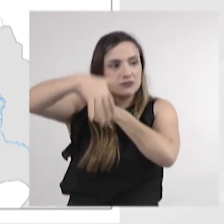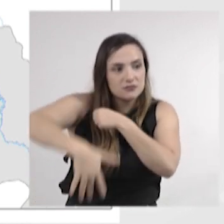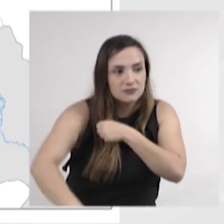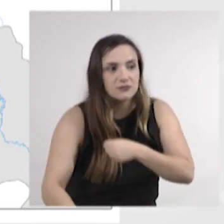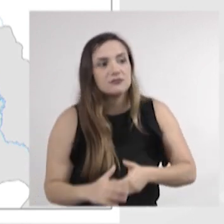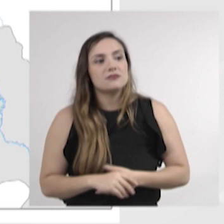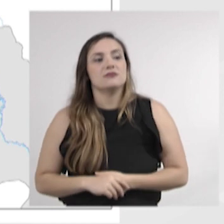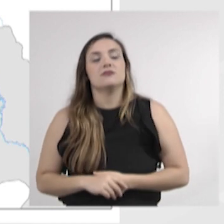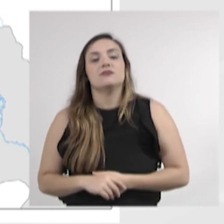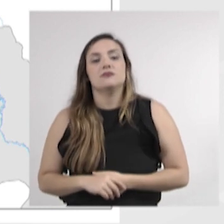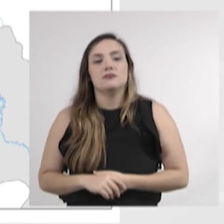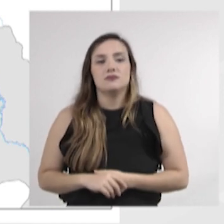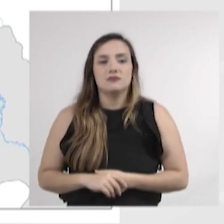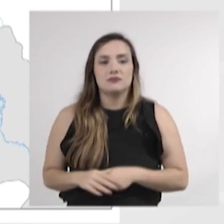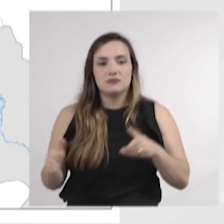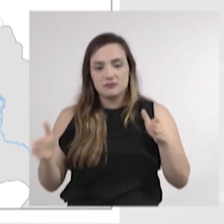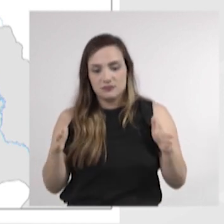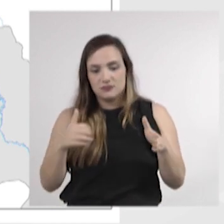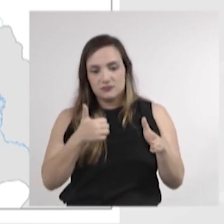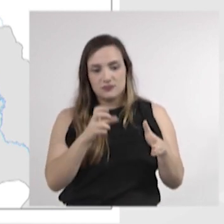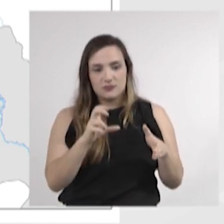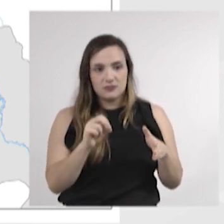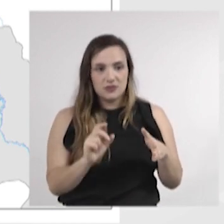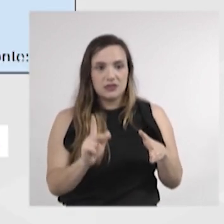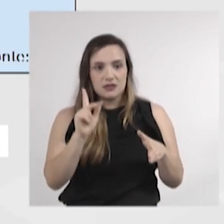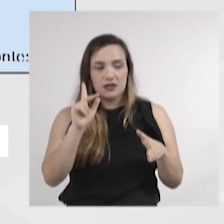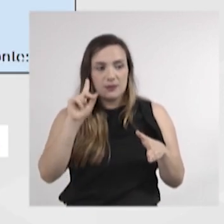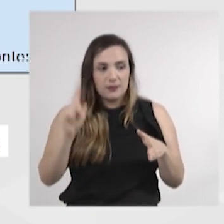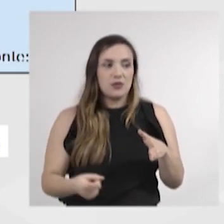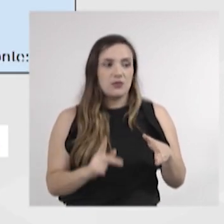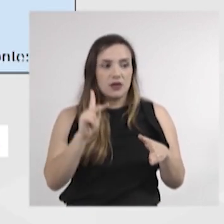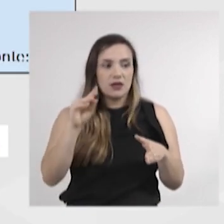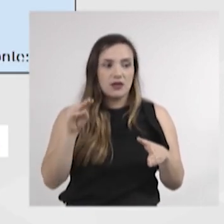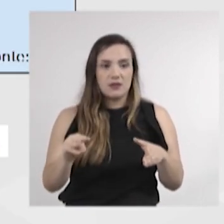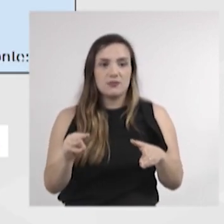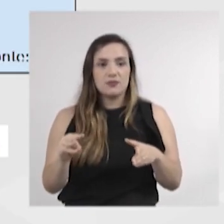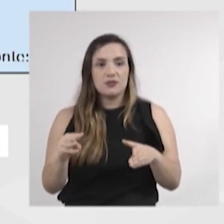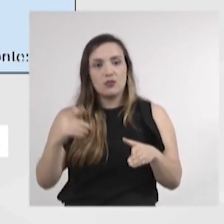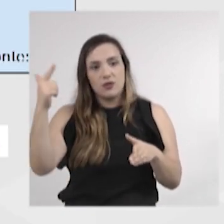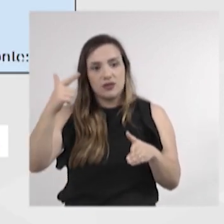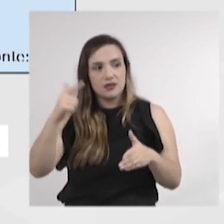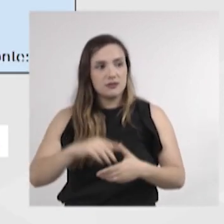de drenagem nos 150 mil quilômetros quadrados.